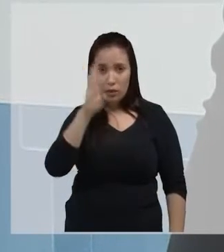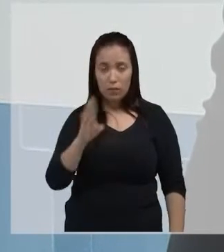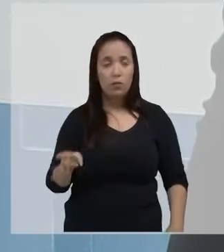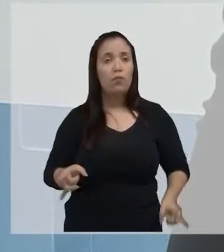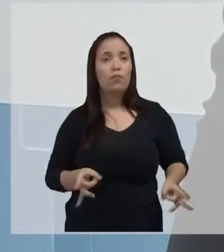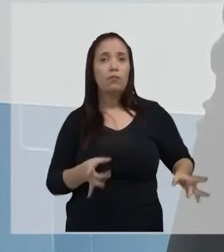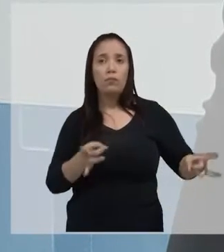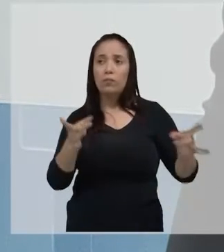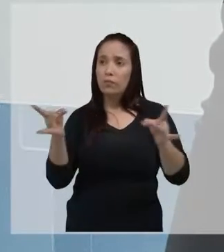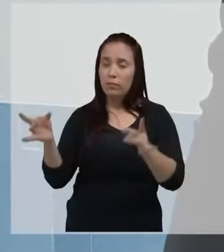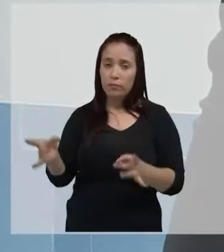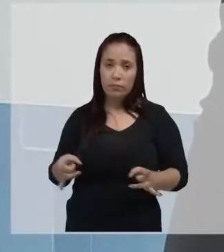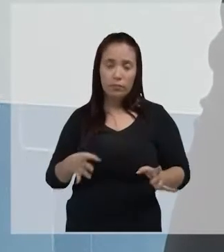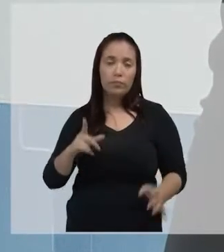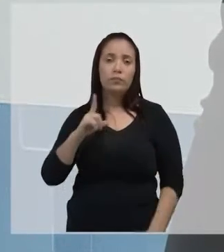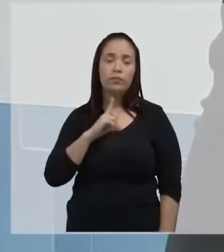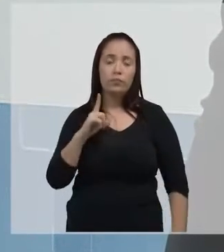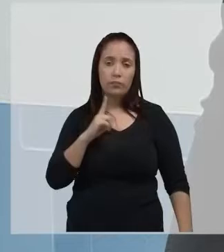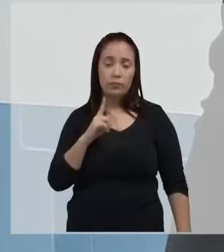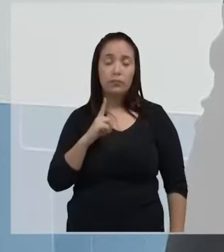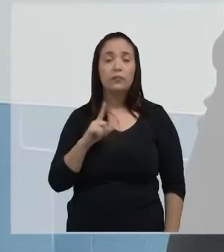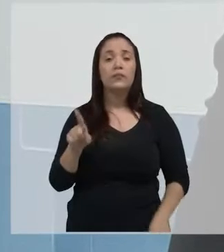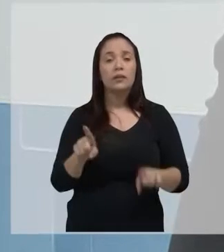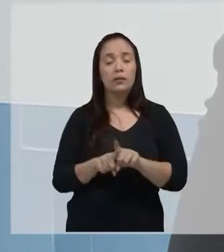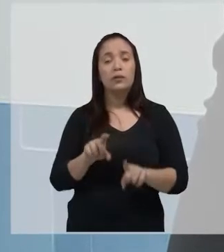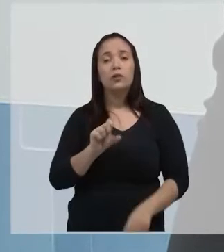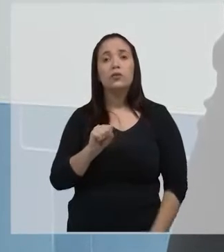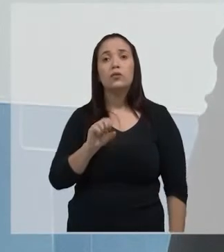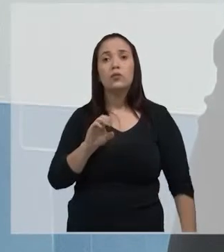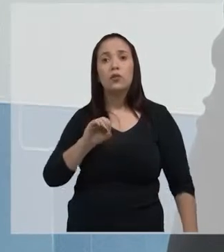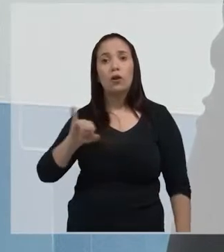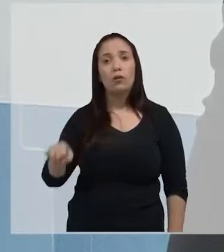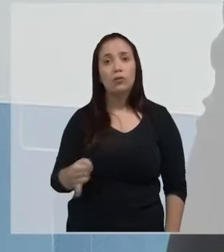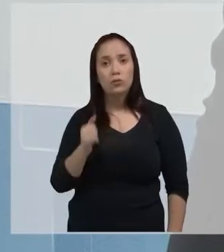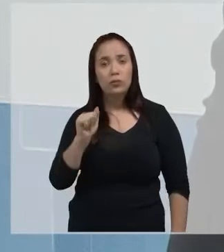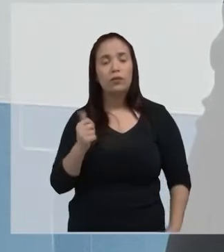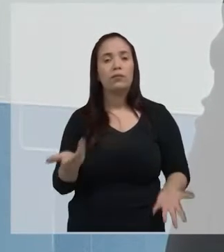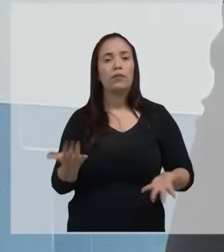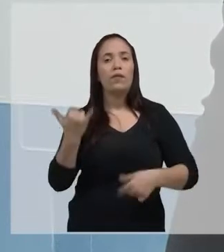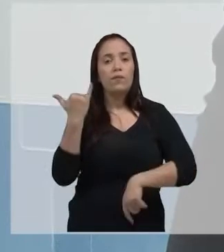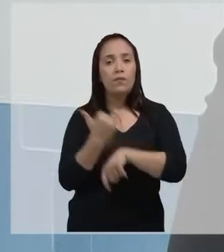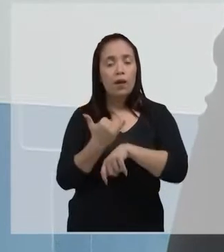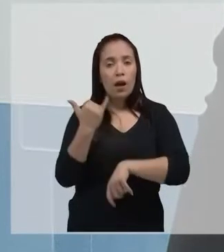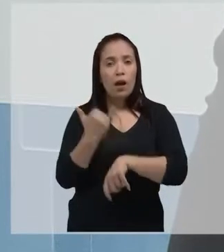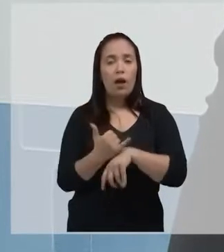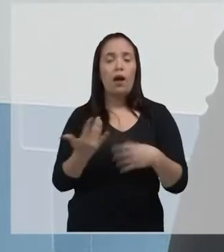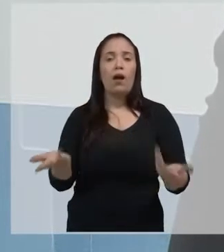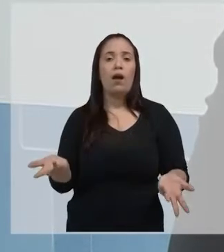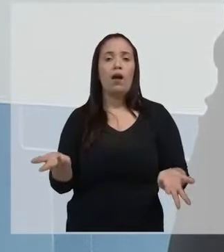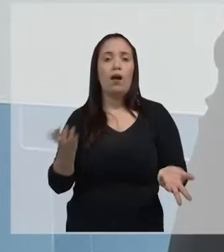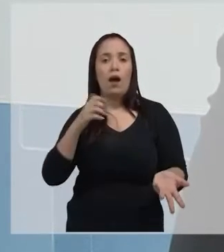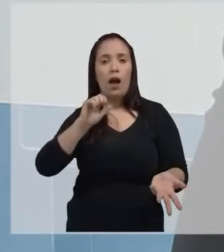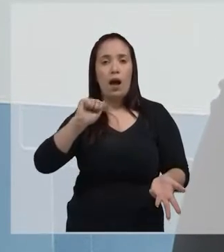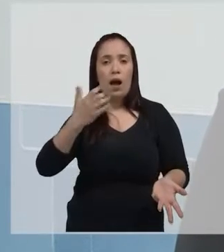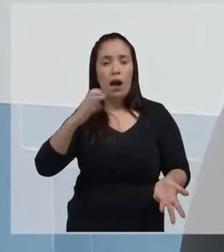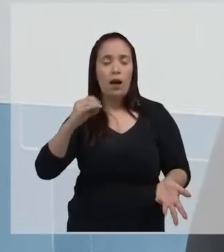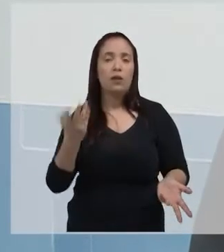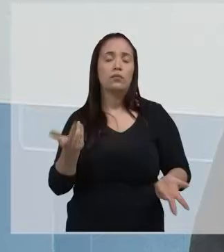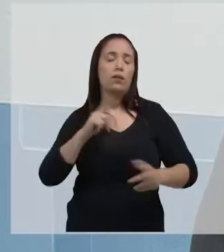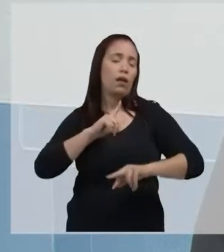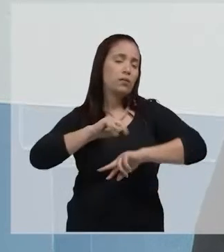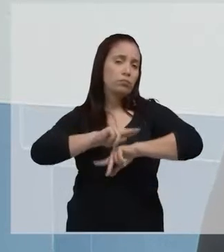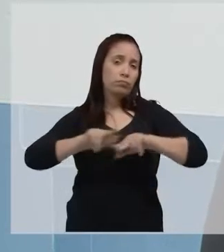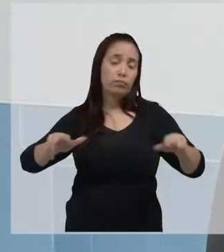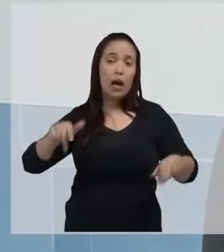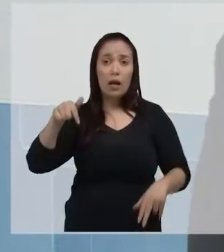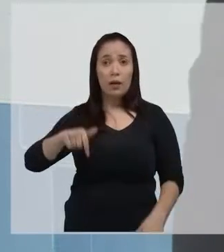petróleo. A soja, Maria, o ferro, o aço que o Brasil exportava. Então, o Brasil,